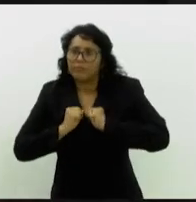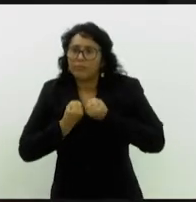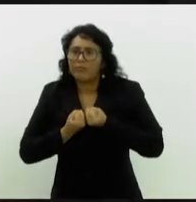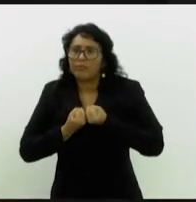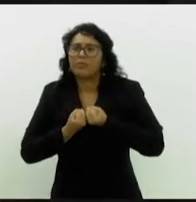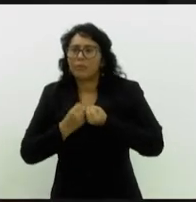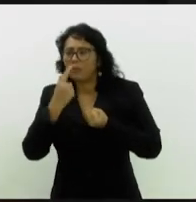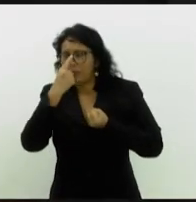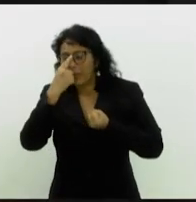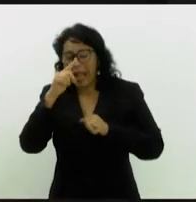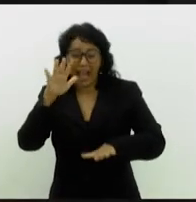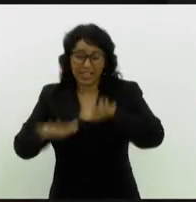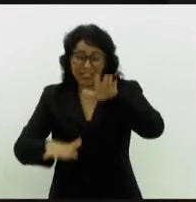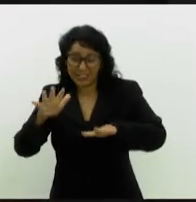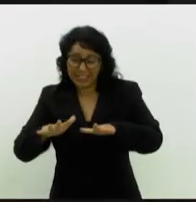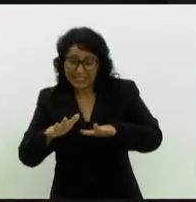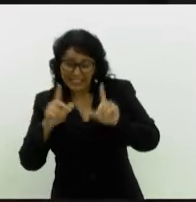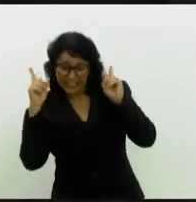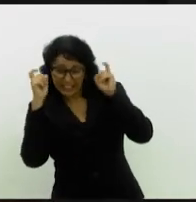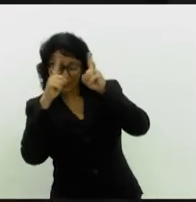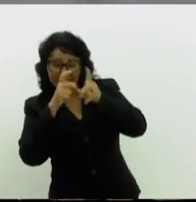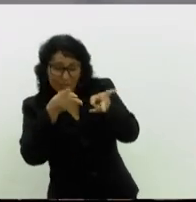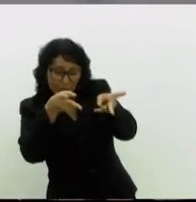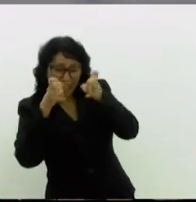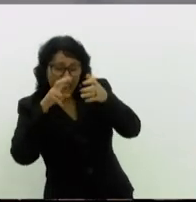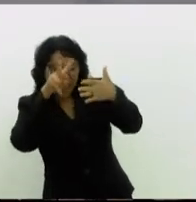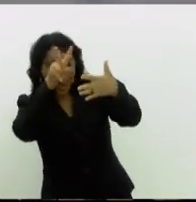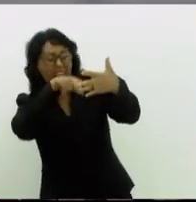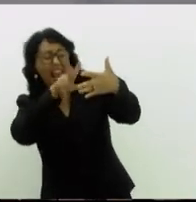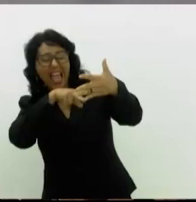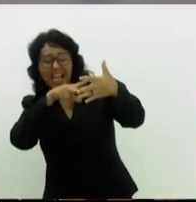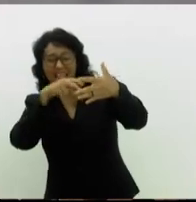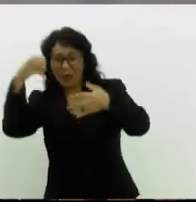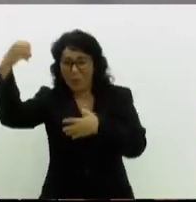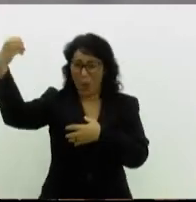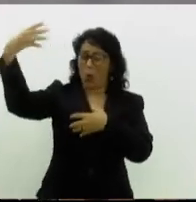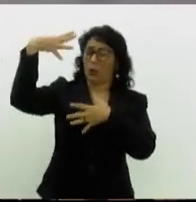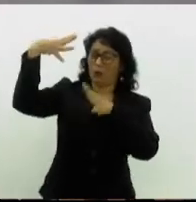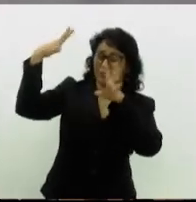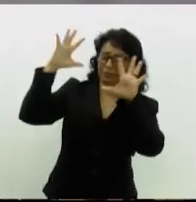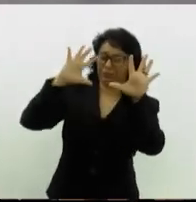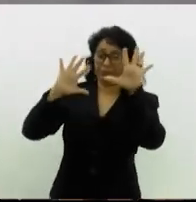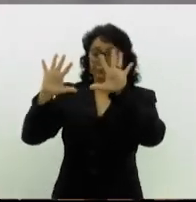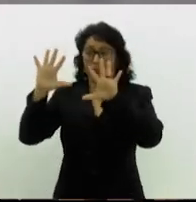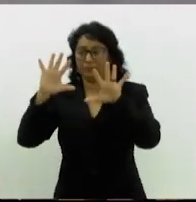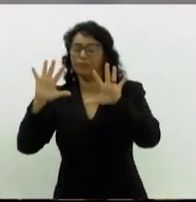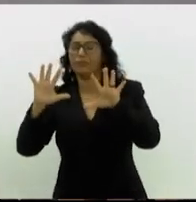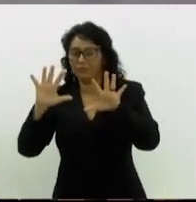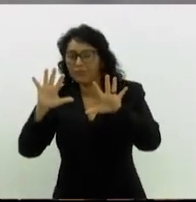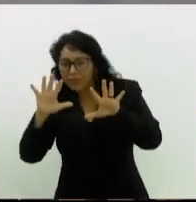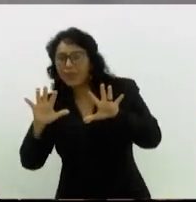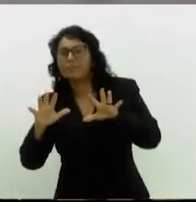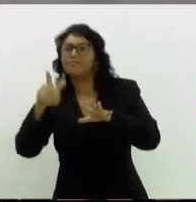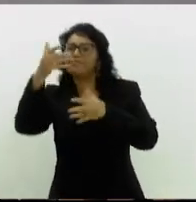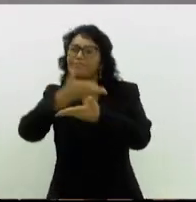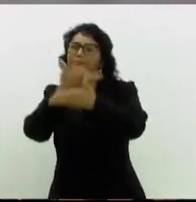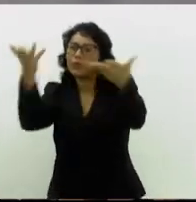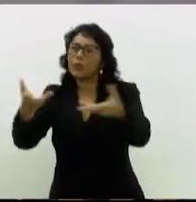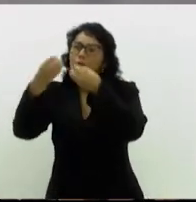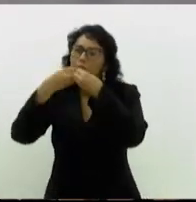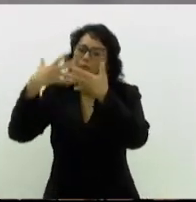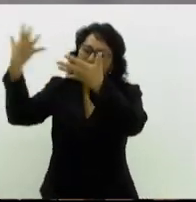porque os refletores ficam na frente mas eu acho que eu eu citei todos que estão na Galeria né sejam todos muito